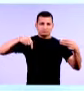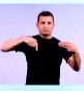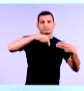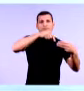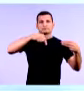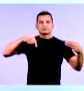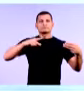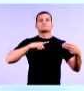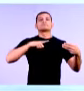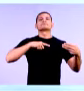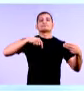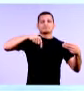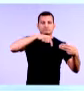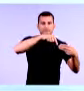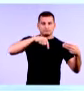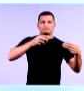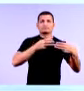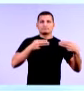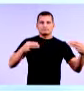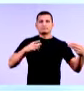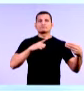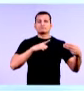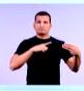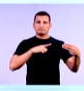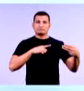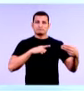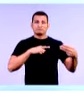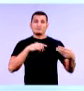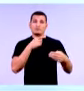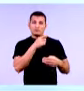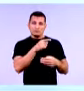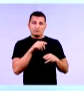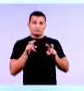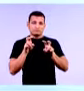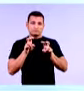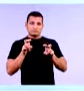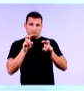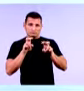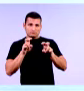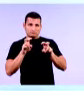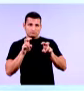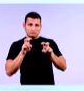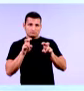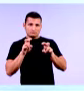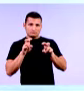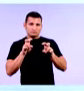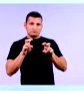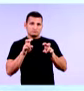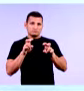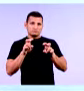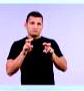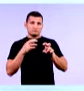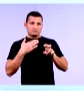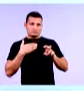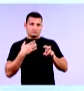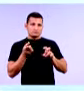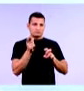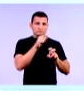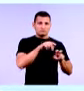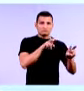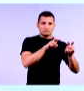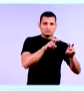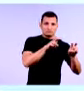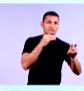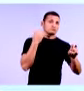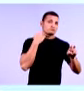Então, essa entrega tem que ser feita entre o computador do banco para você e vice-versa,